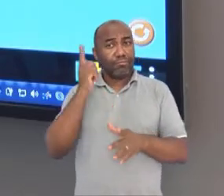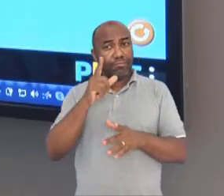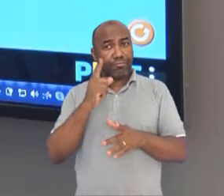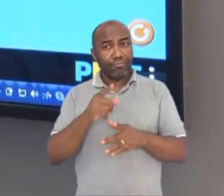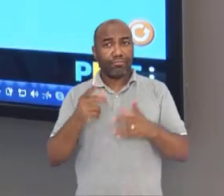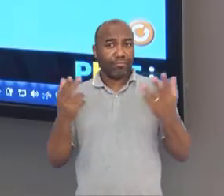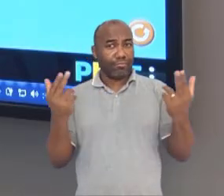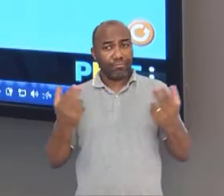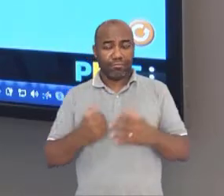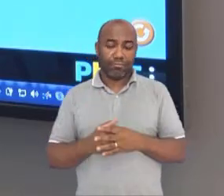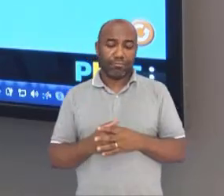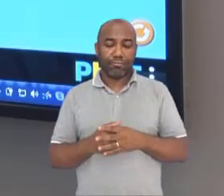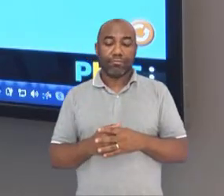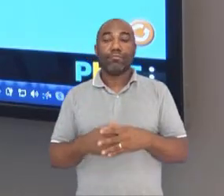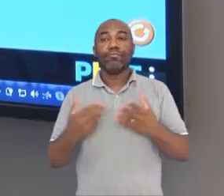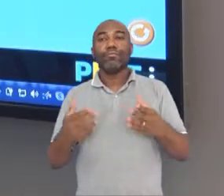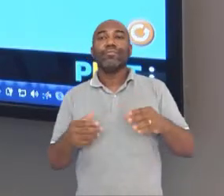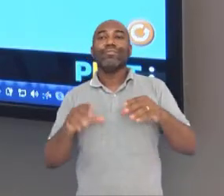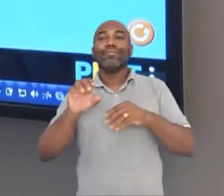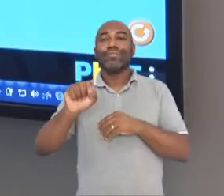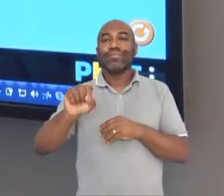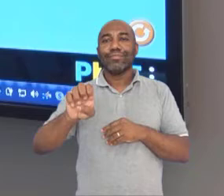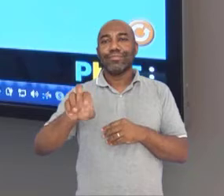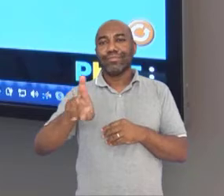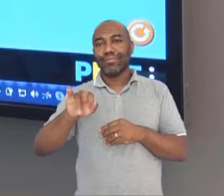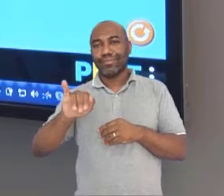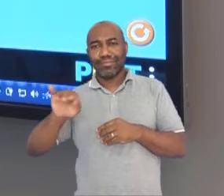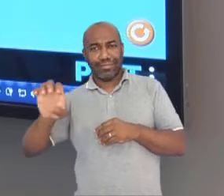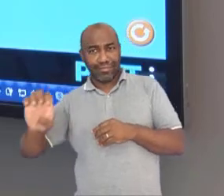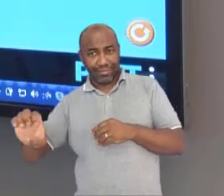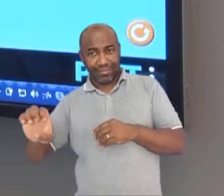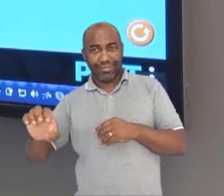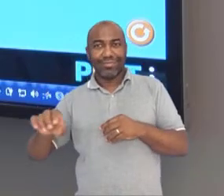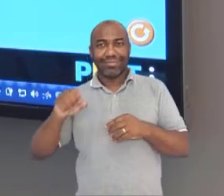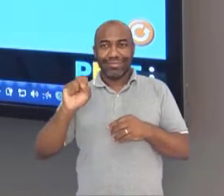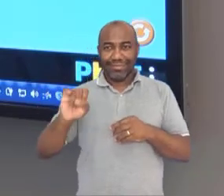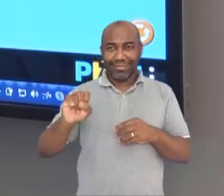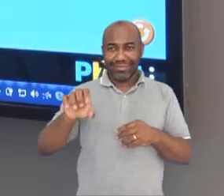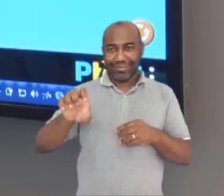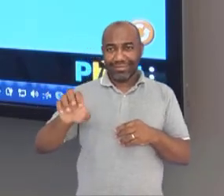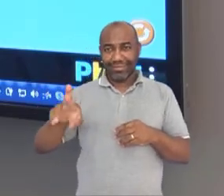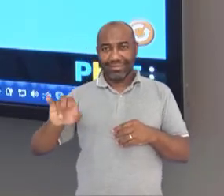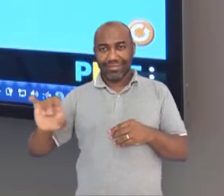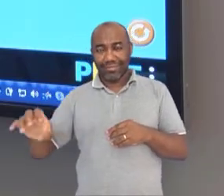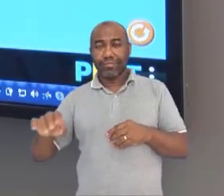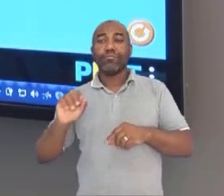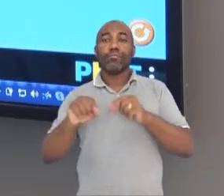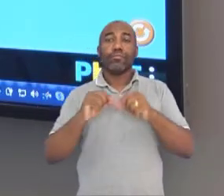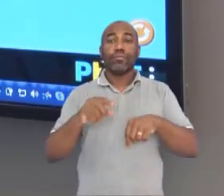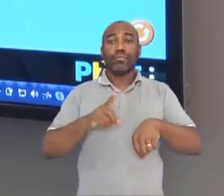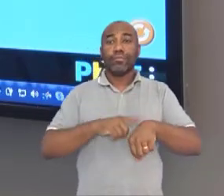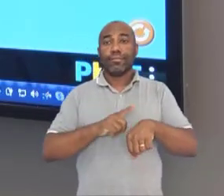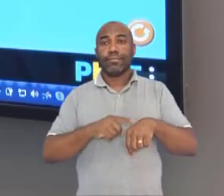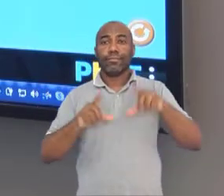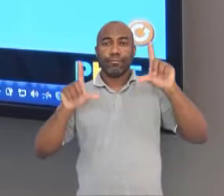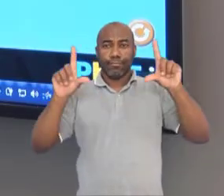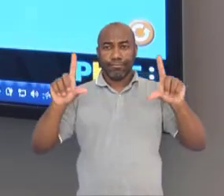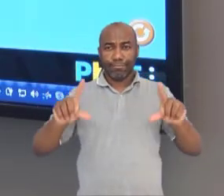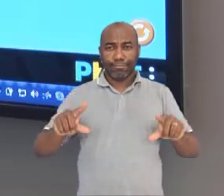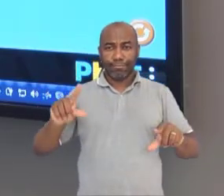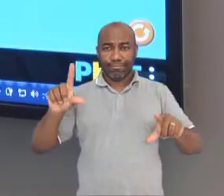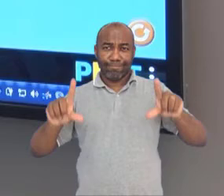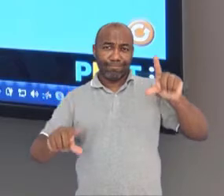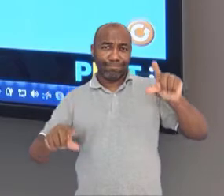mesma. Em série, vantagem, aumenta a diferença de potencial. Desvantagem, o tempo de funcionamento